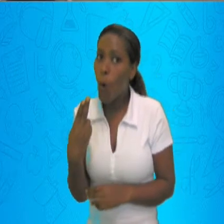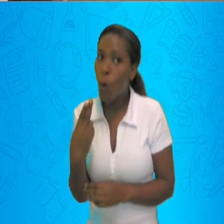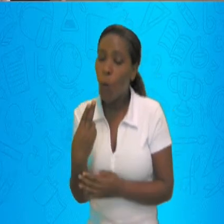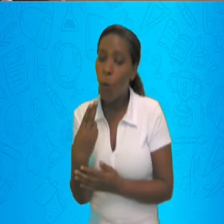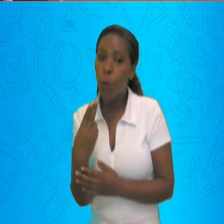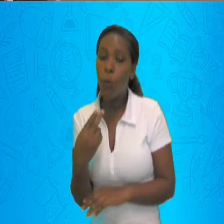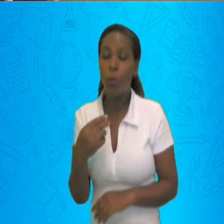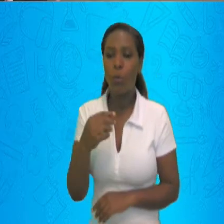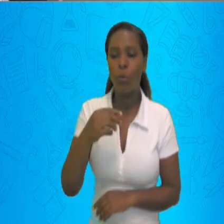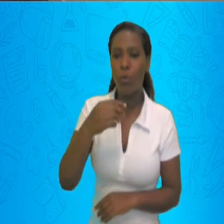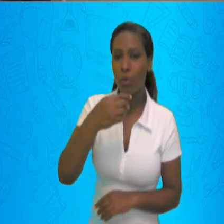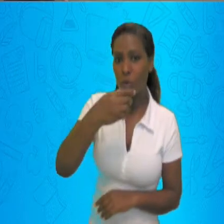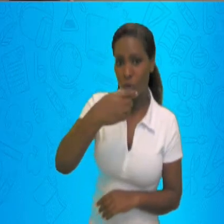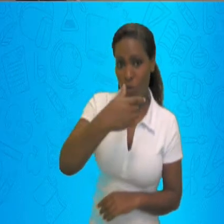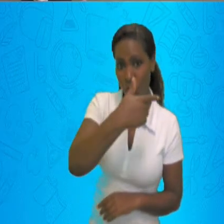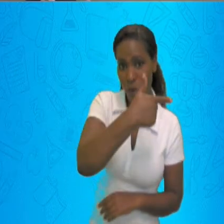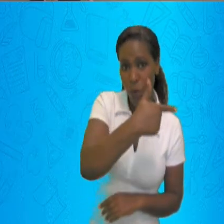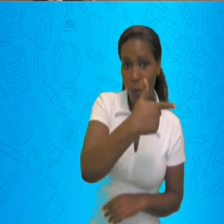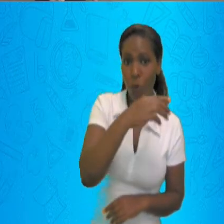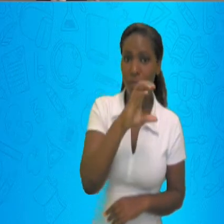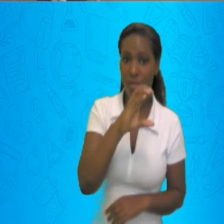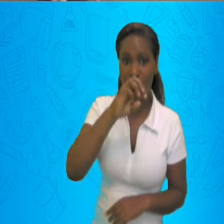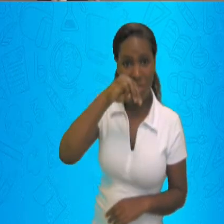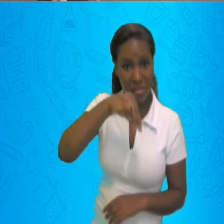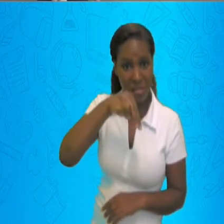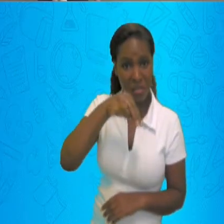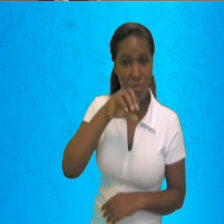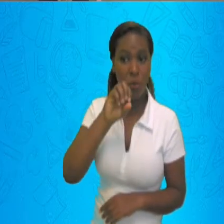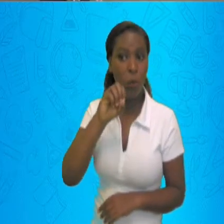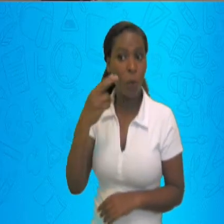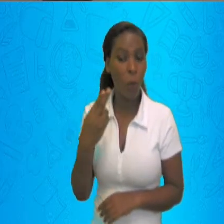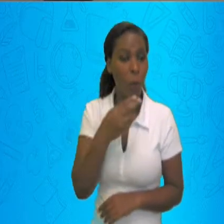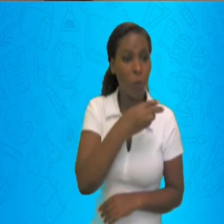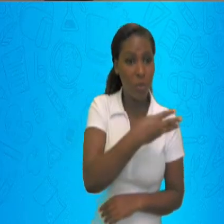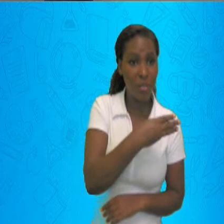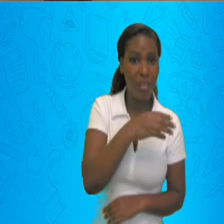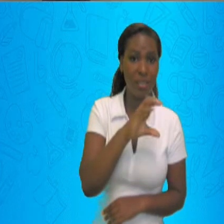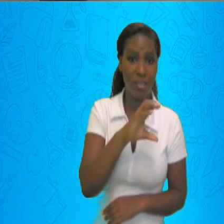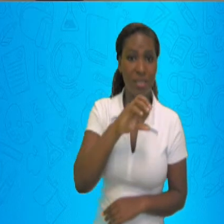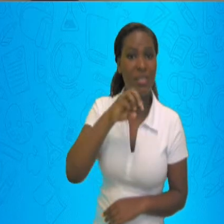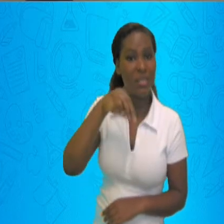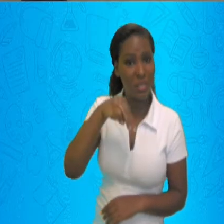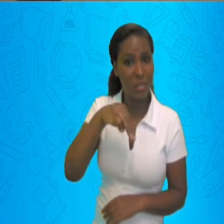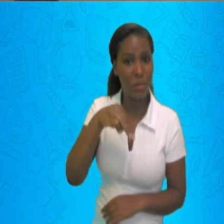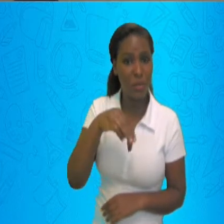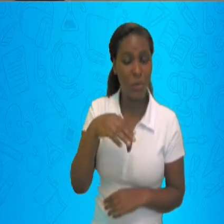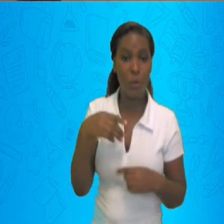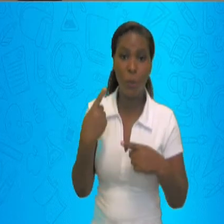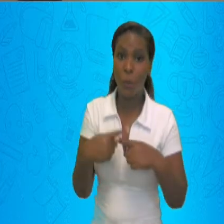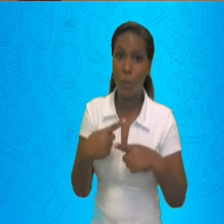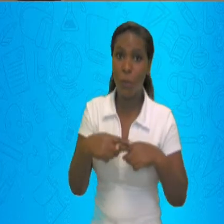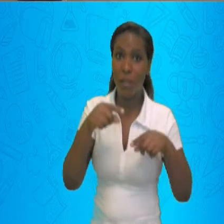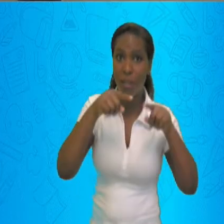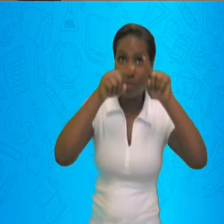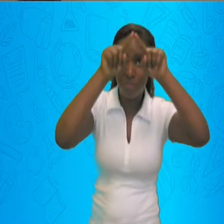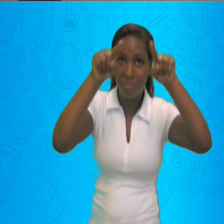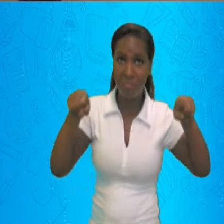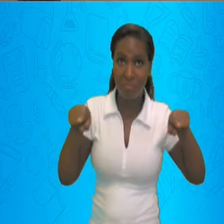um triângulo isósceles. Tem que ter dois lados iguais. Muito fácil, não é? Vamos para a